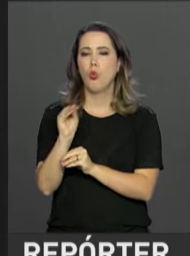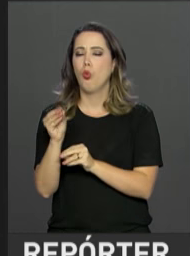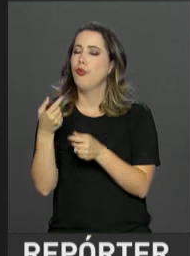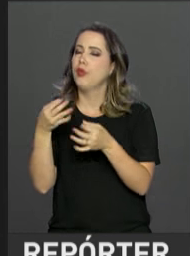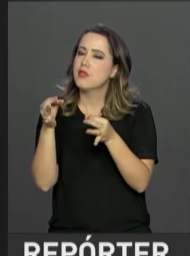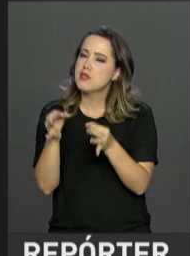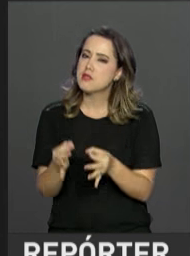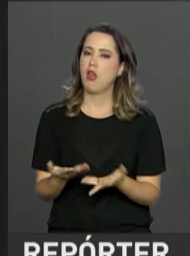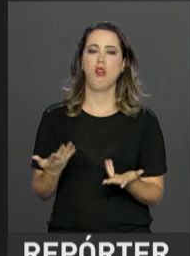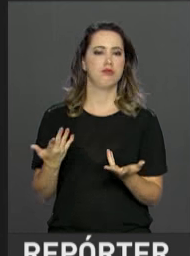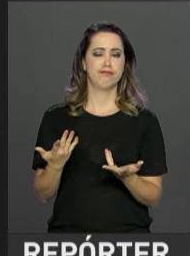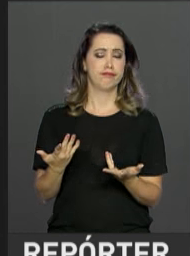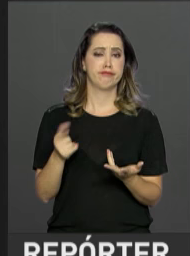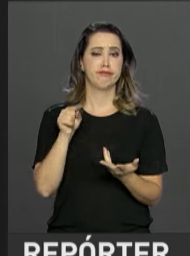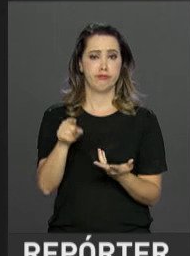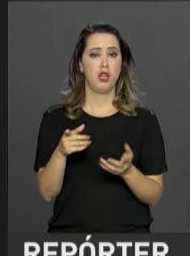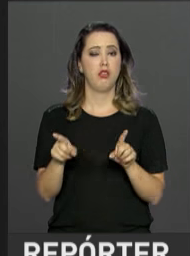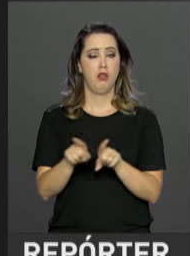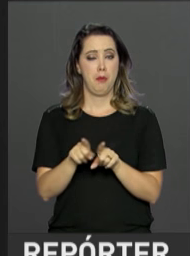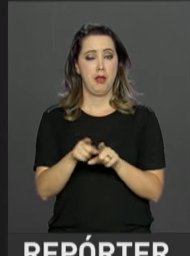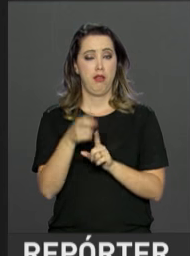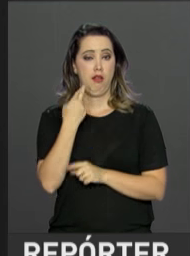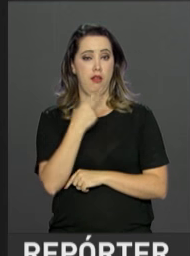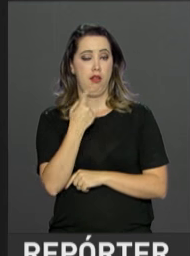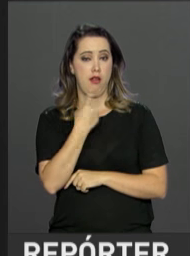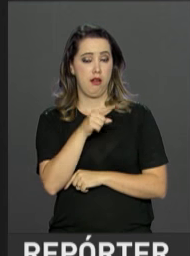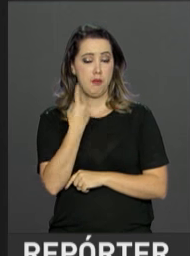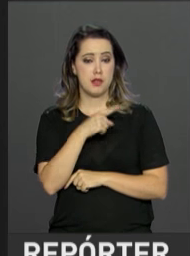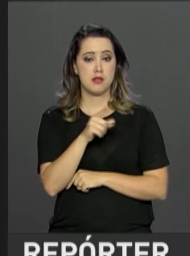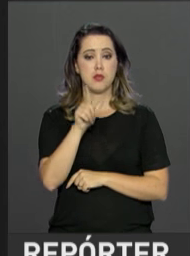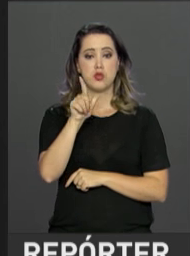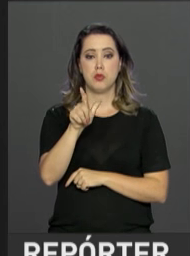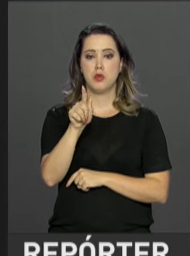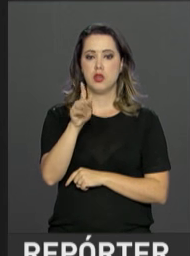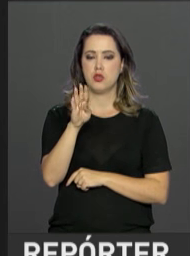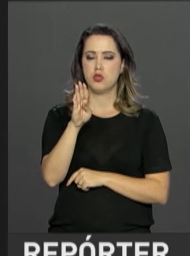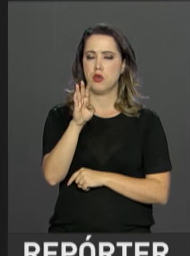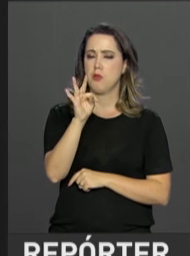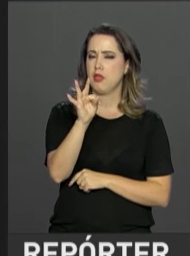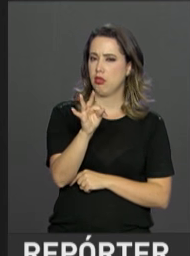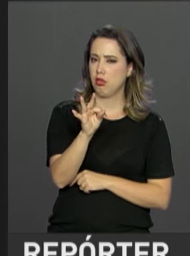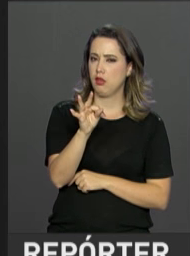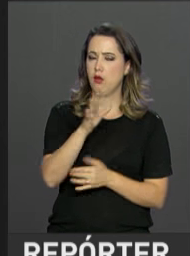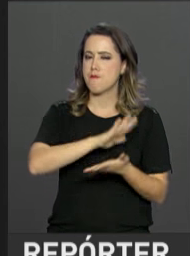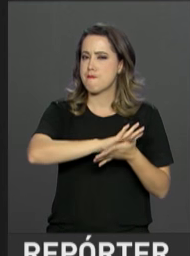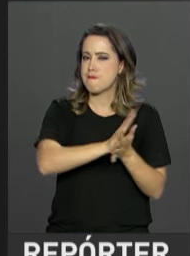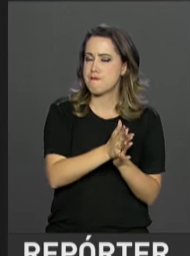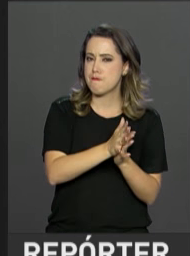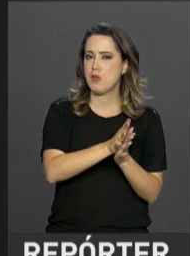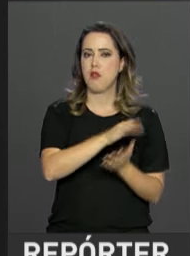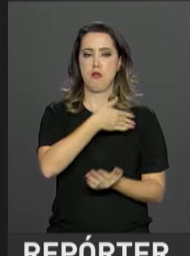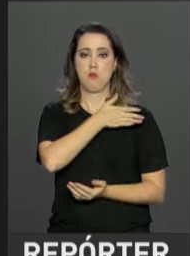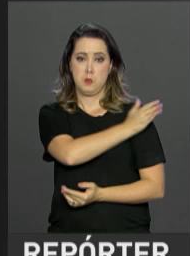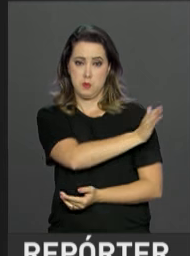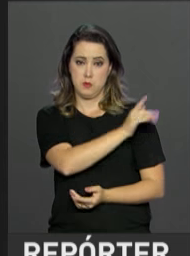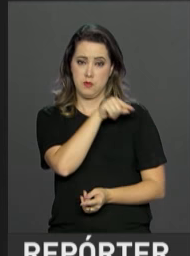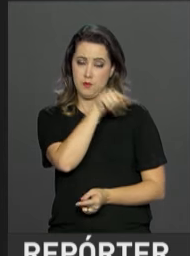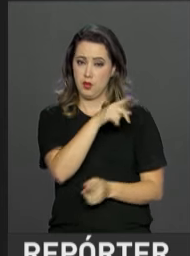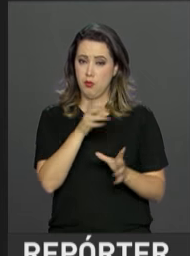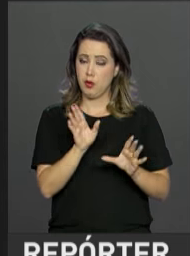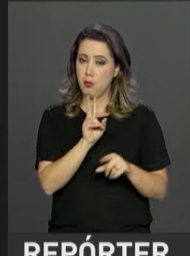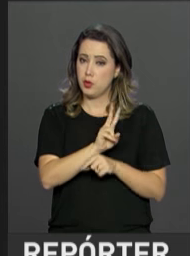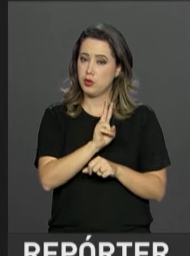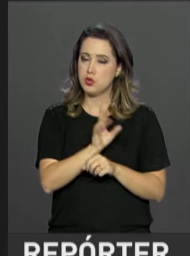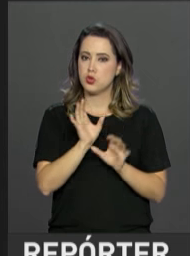violações contra a comunidade LGBT. 70% das denúncias são sobre discriminação. Para proteger esse